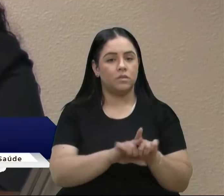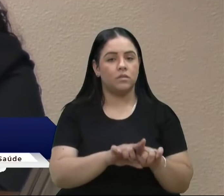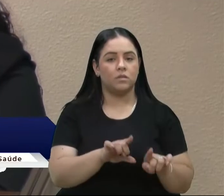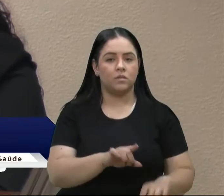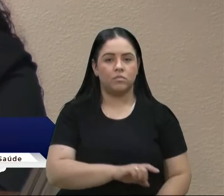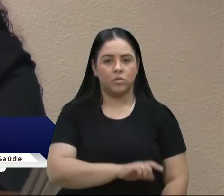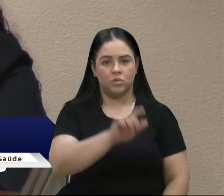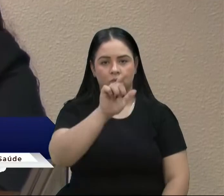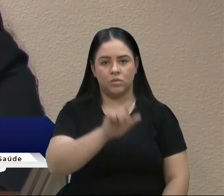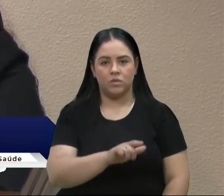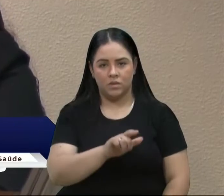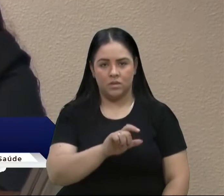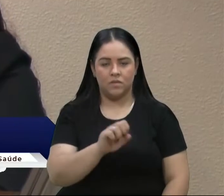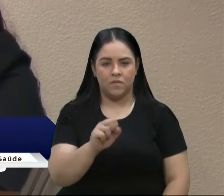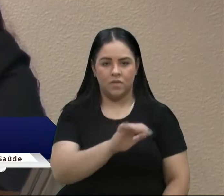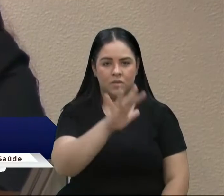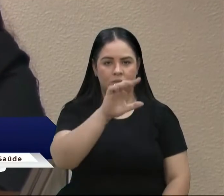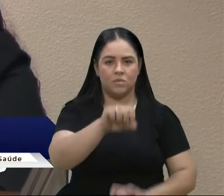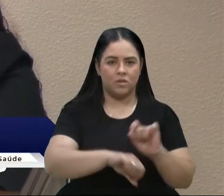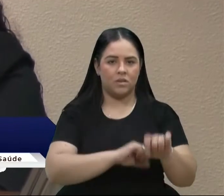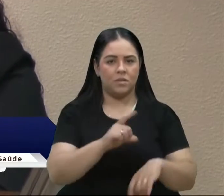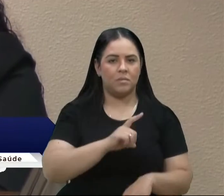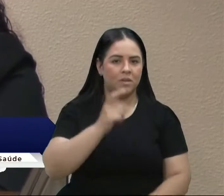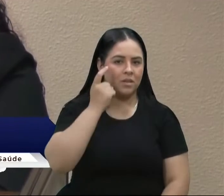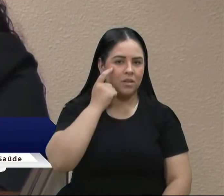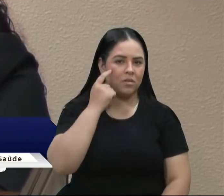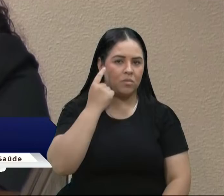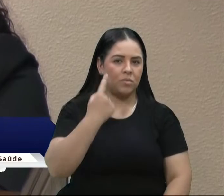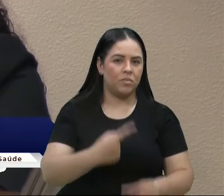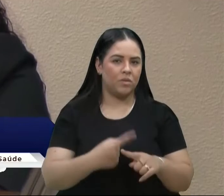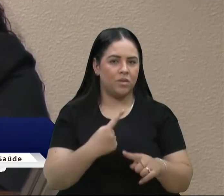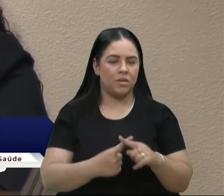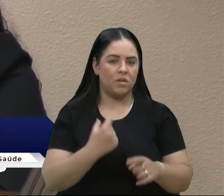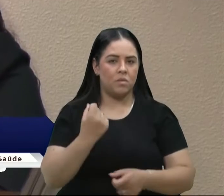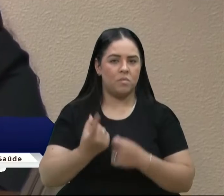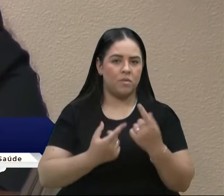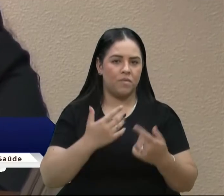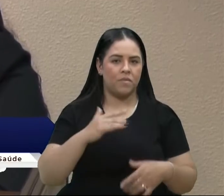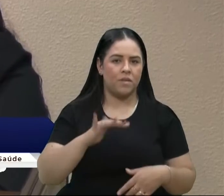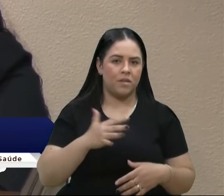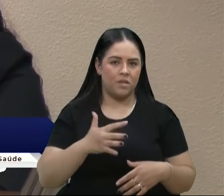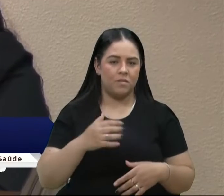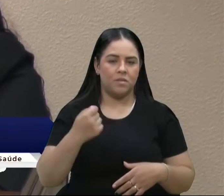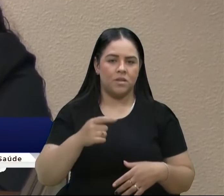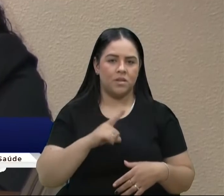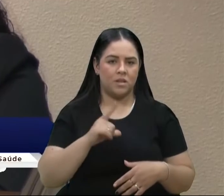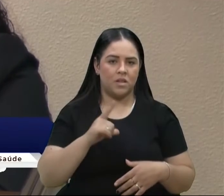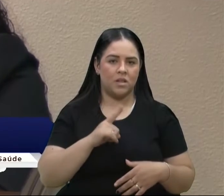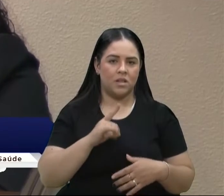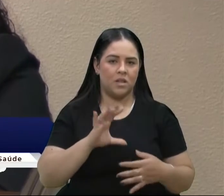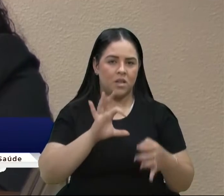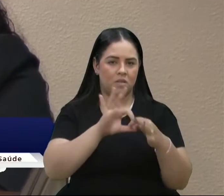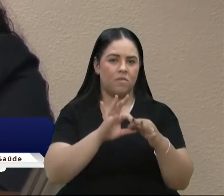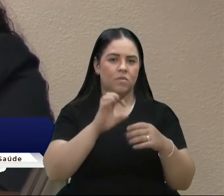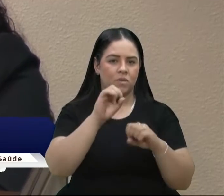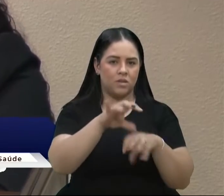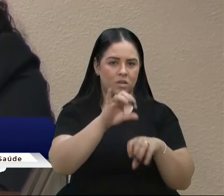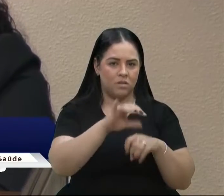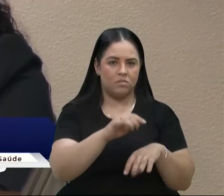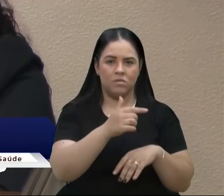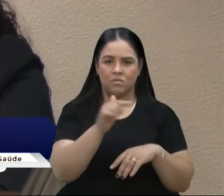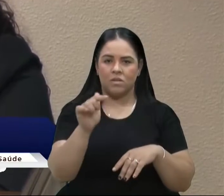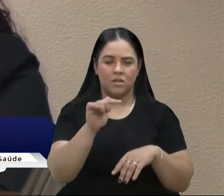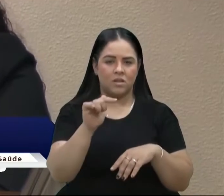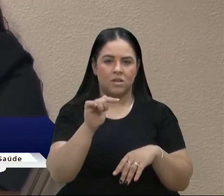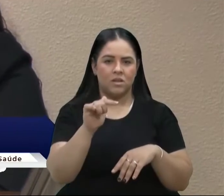vem valorizar muito a questão intelectual, que muitas vezes ela sempre foi ligada à educação, né, ela muitas vezes não teve